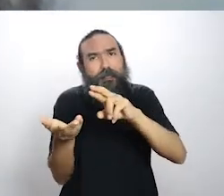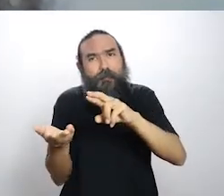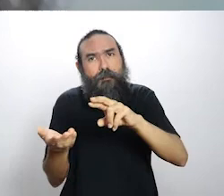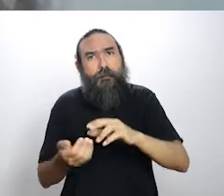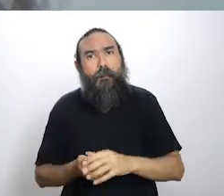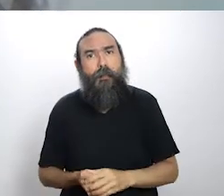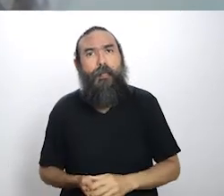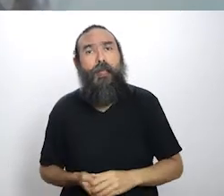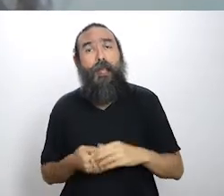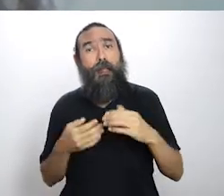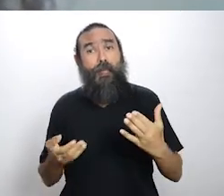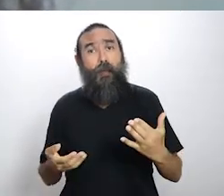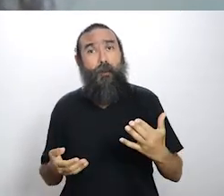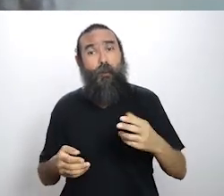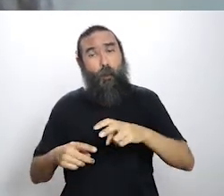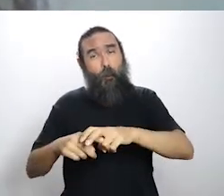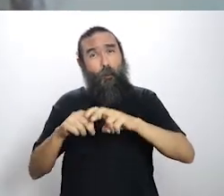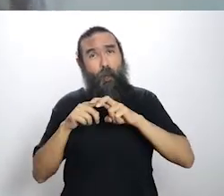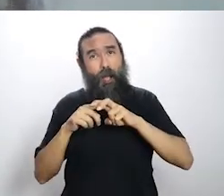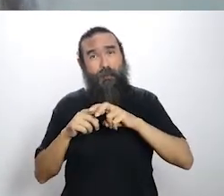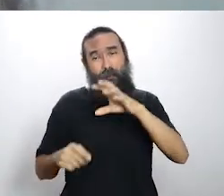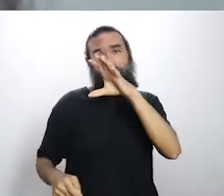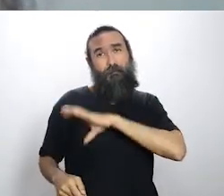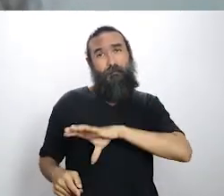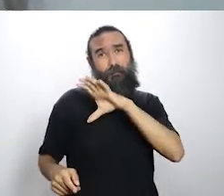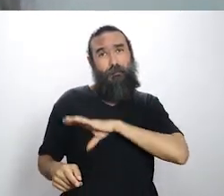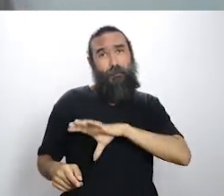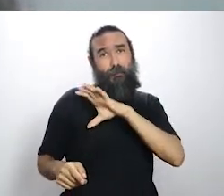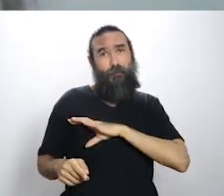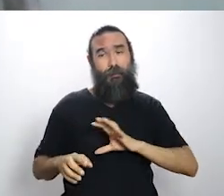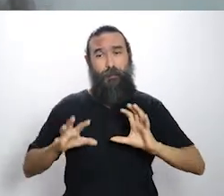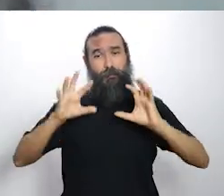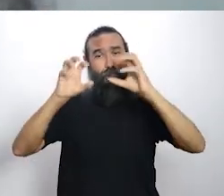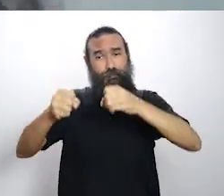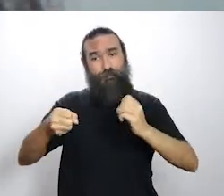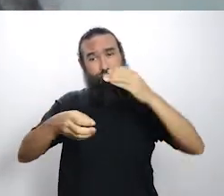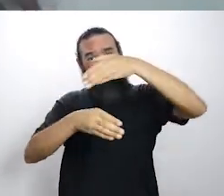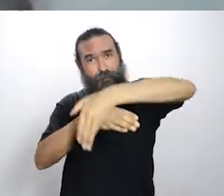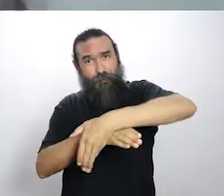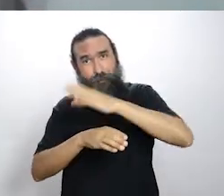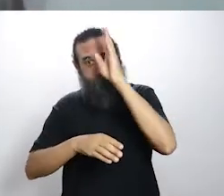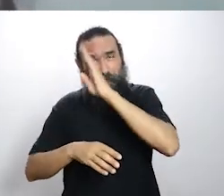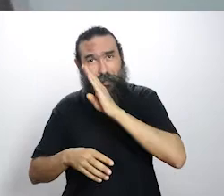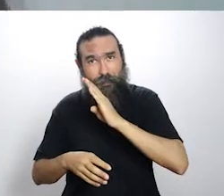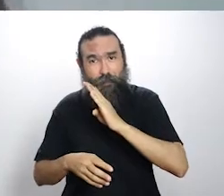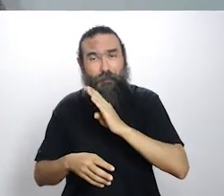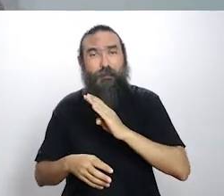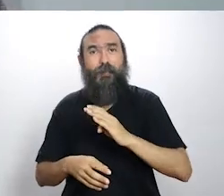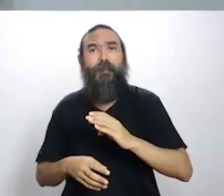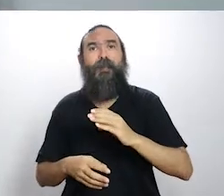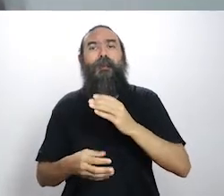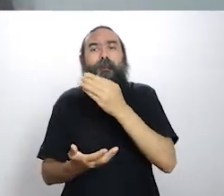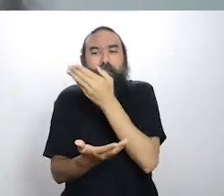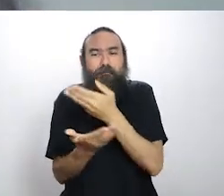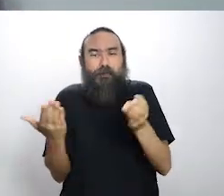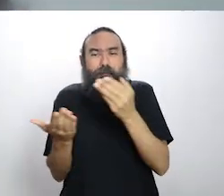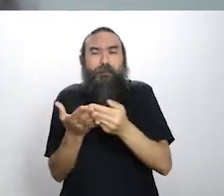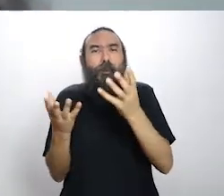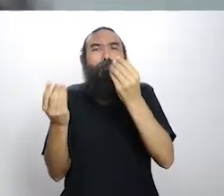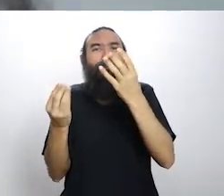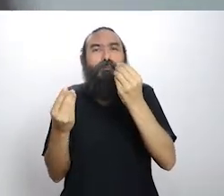Por conta do processo de colonização, muitos povos perderam a sua língua original, como o meu povo Baré, e